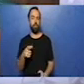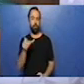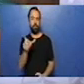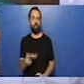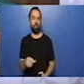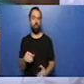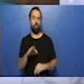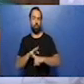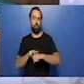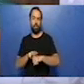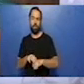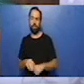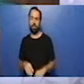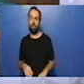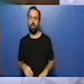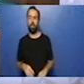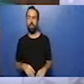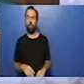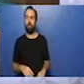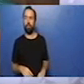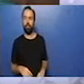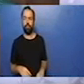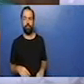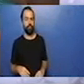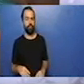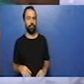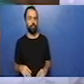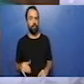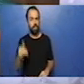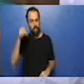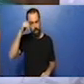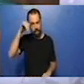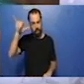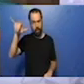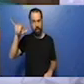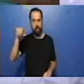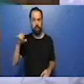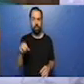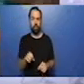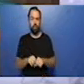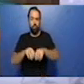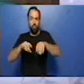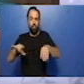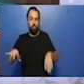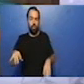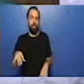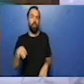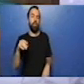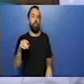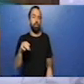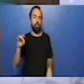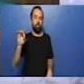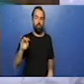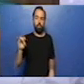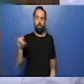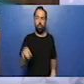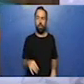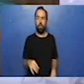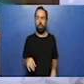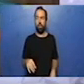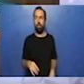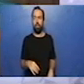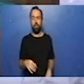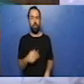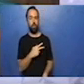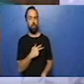diminuímos a população de mosquitos transmissores? O poder público pode oferecer venenos para poder matar esses insetos.